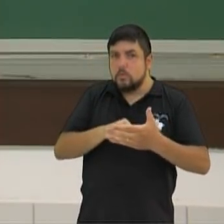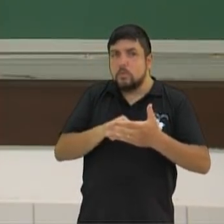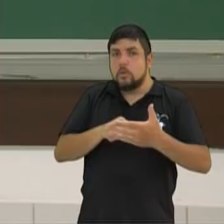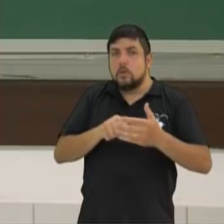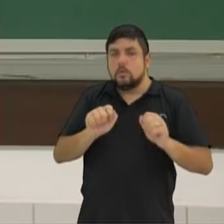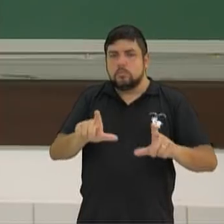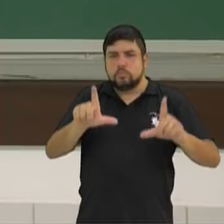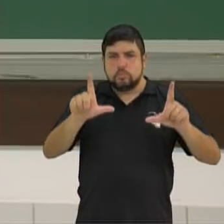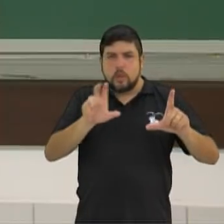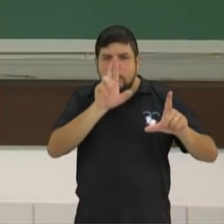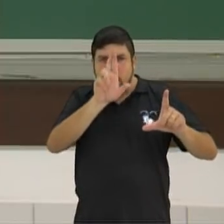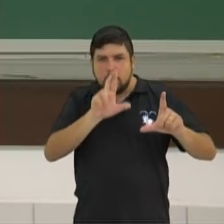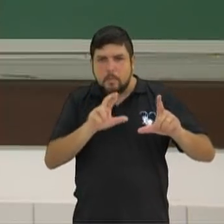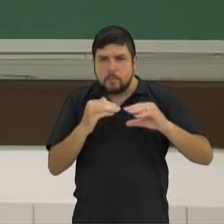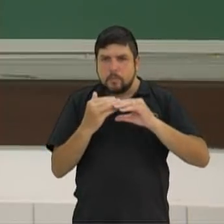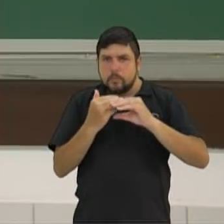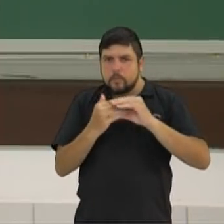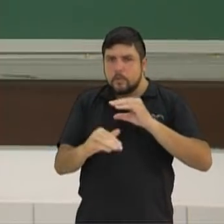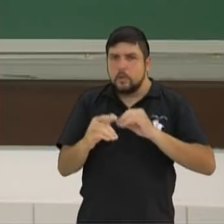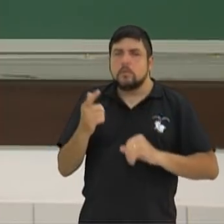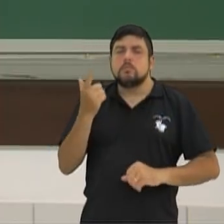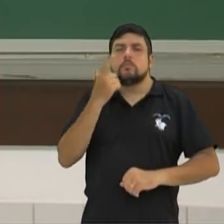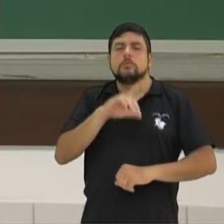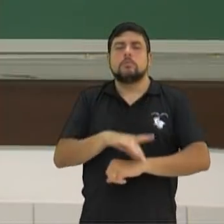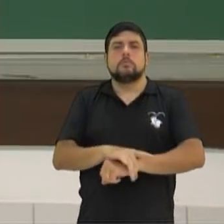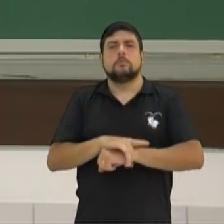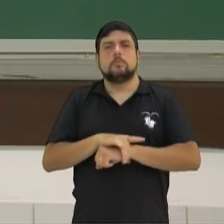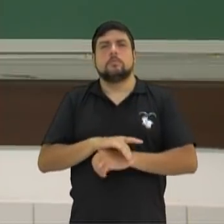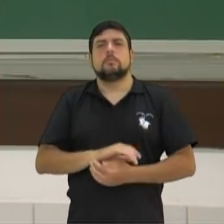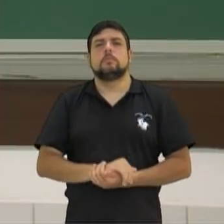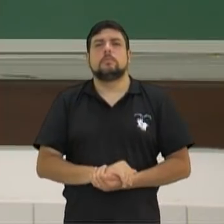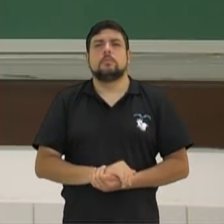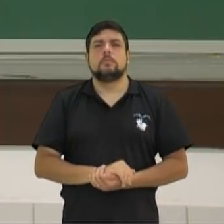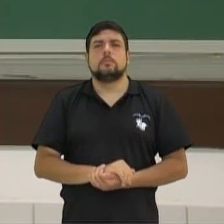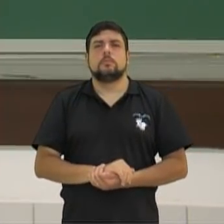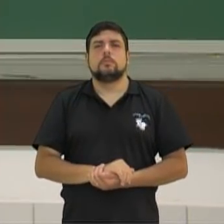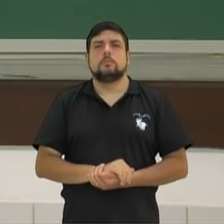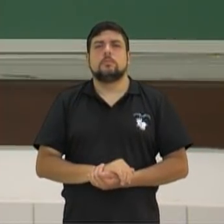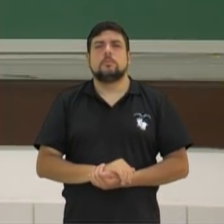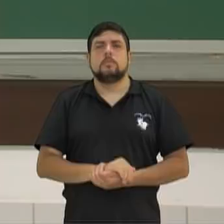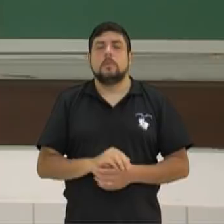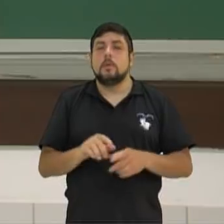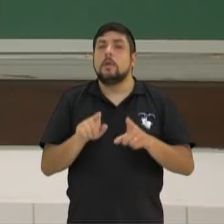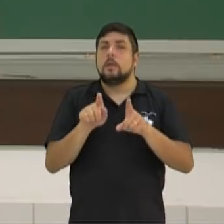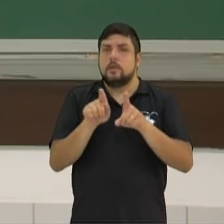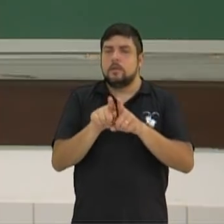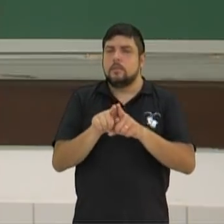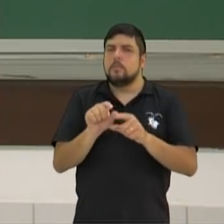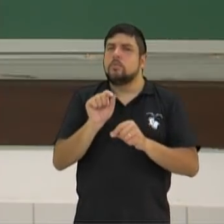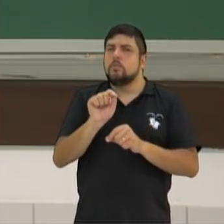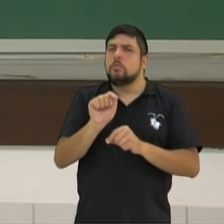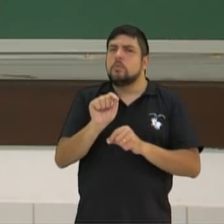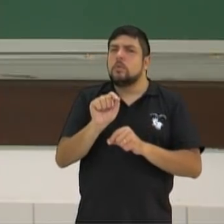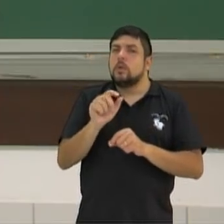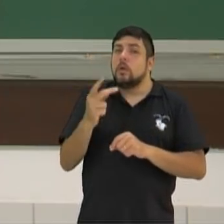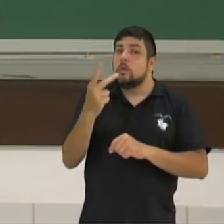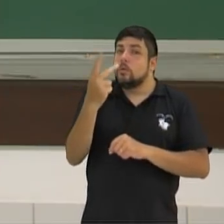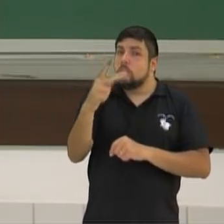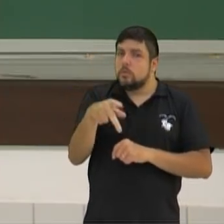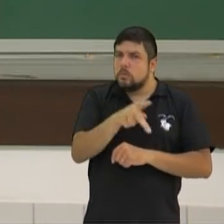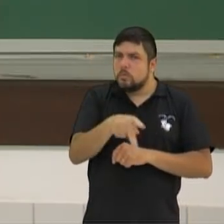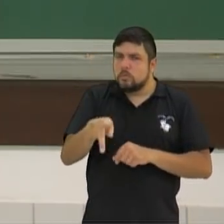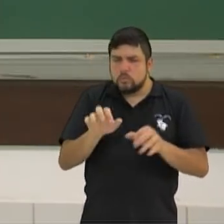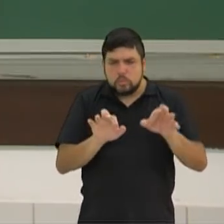sua presença na nossa aula, ok? E também participe sempre dos meetings realizados pelo